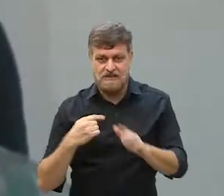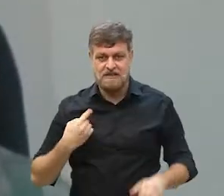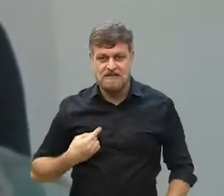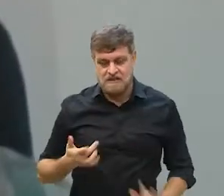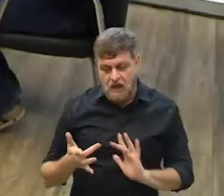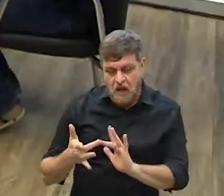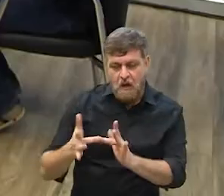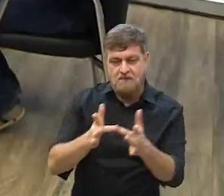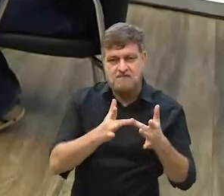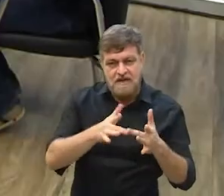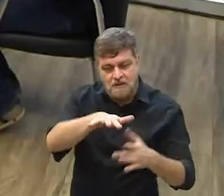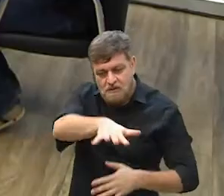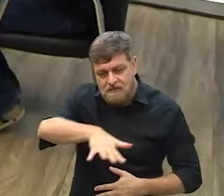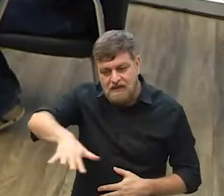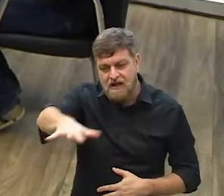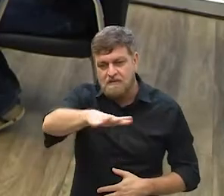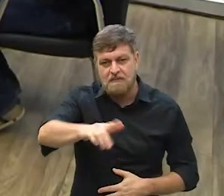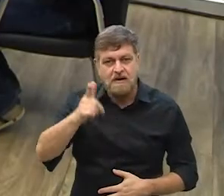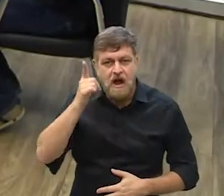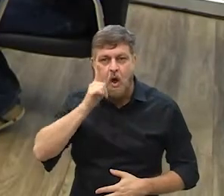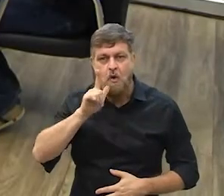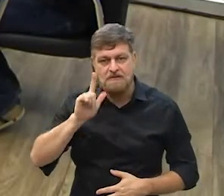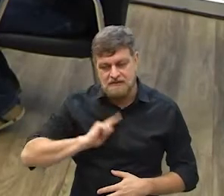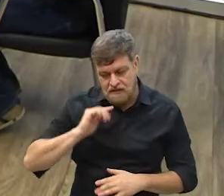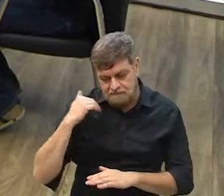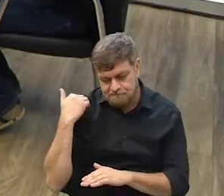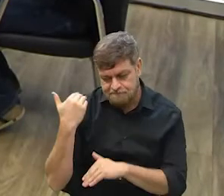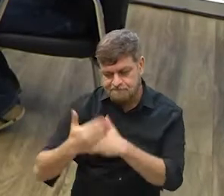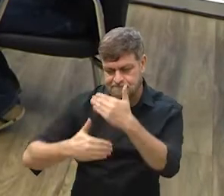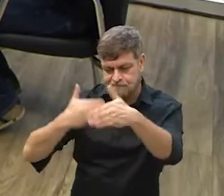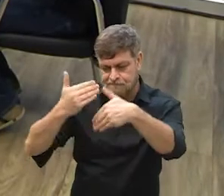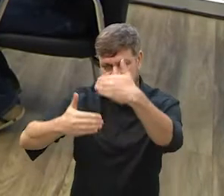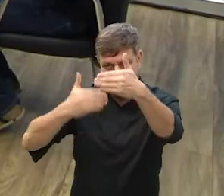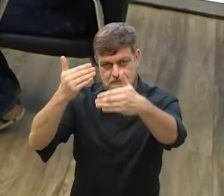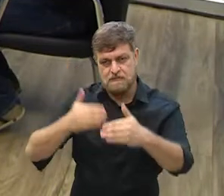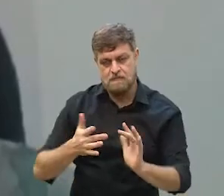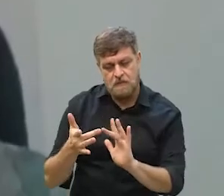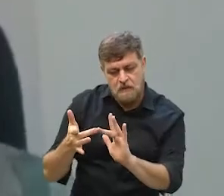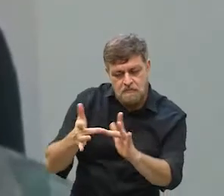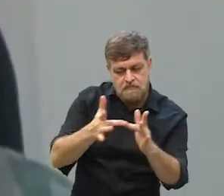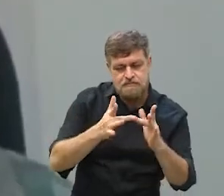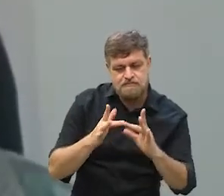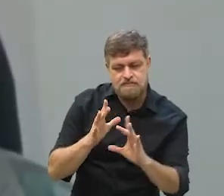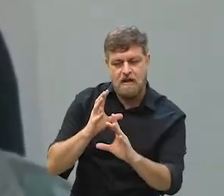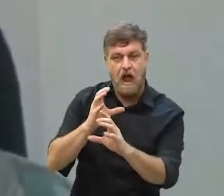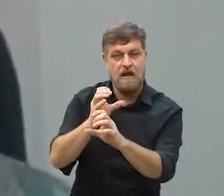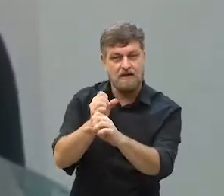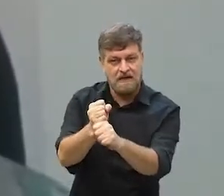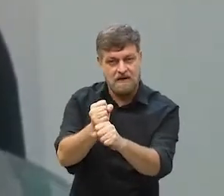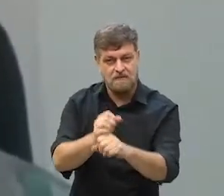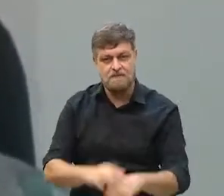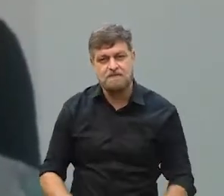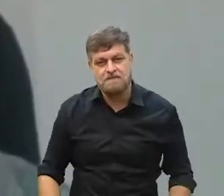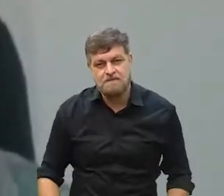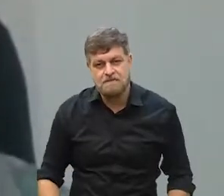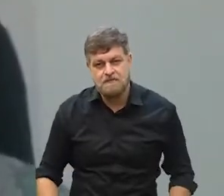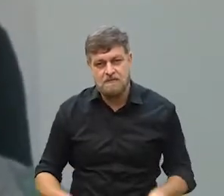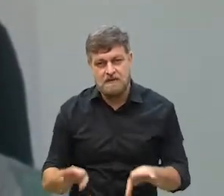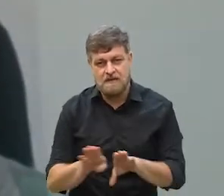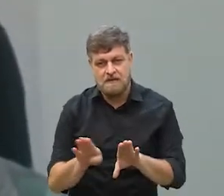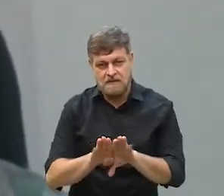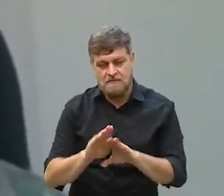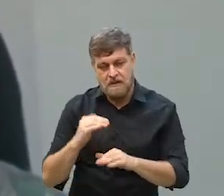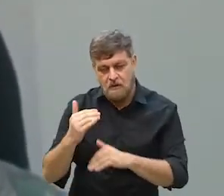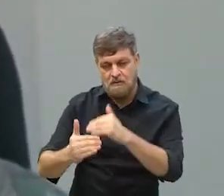vínculos territoriais para poder alcançar esse desenvolvimento mais integral, esse desenvolvimento local e um